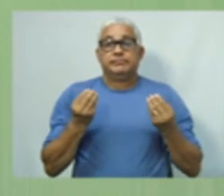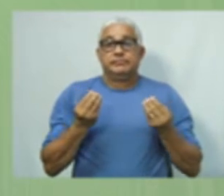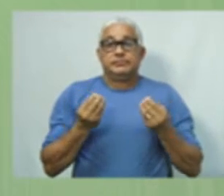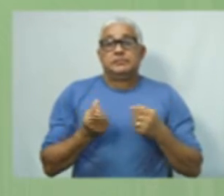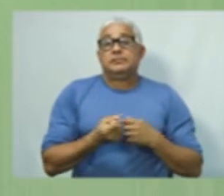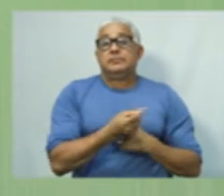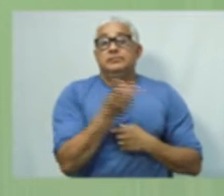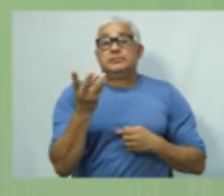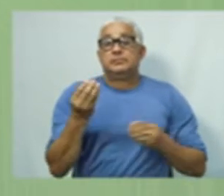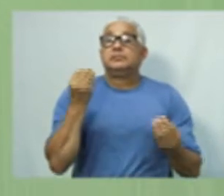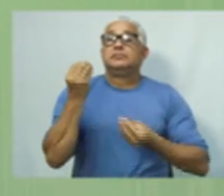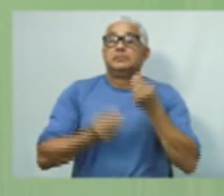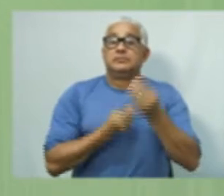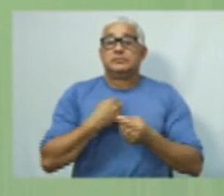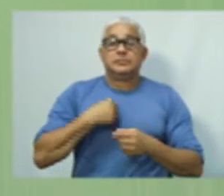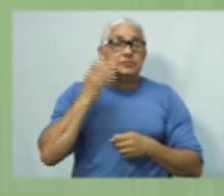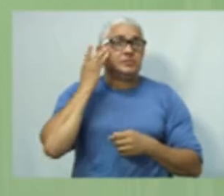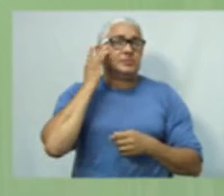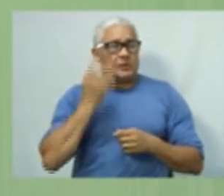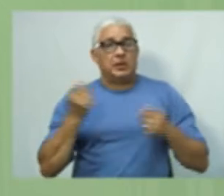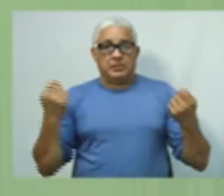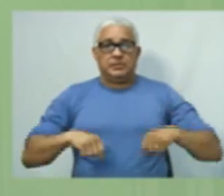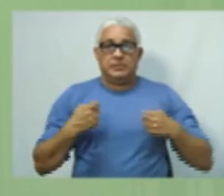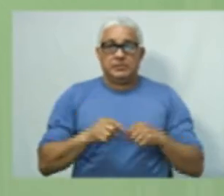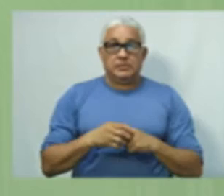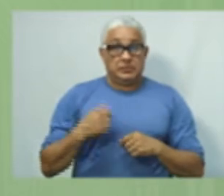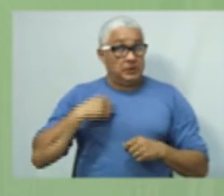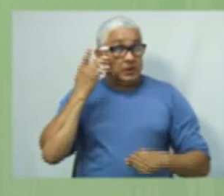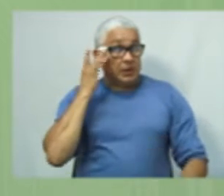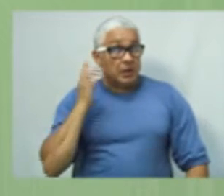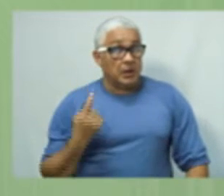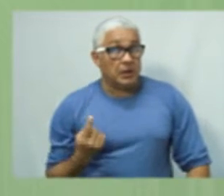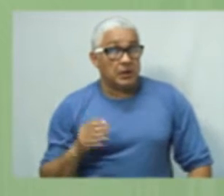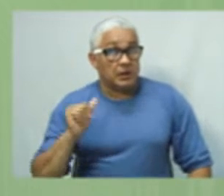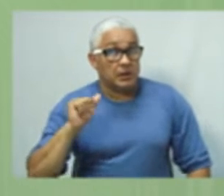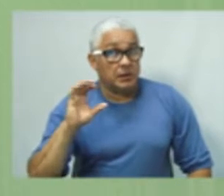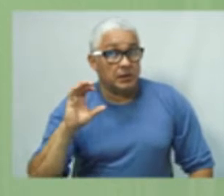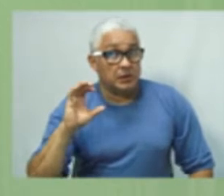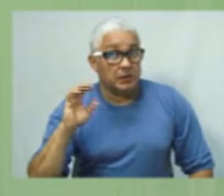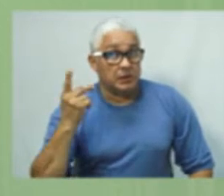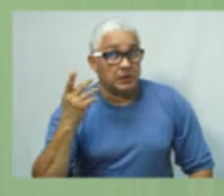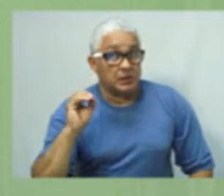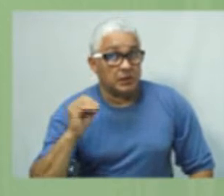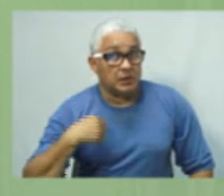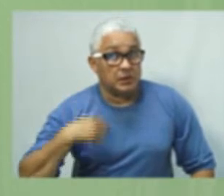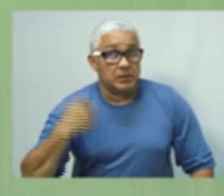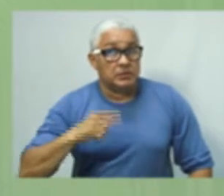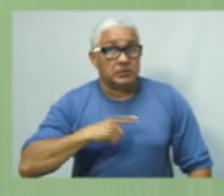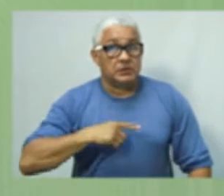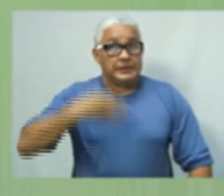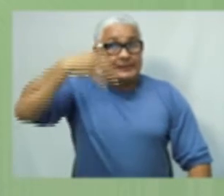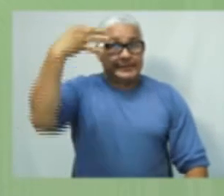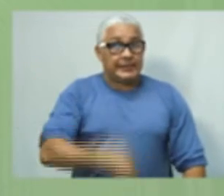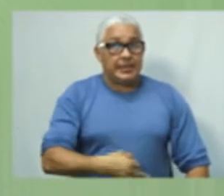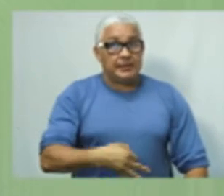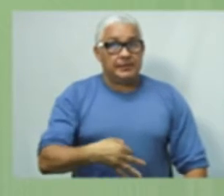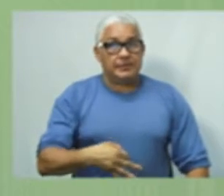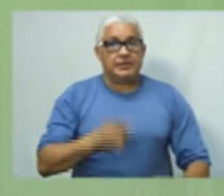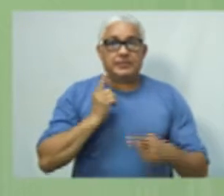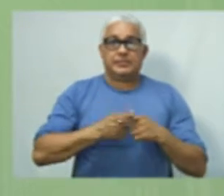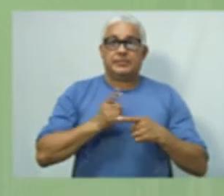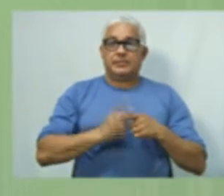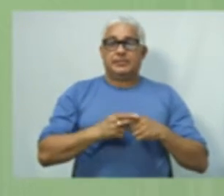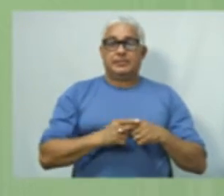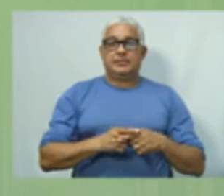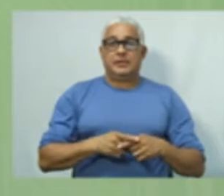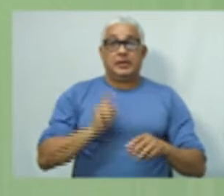Porque às vezes eu acho que eu preciso, né? Eu acho, olha a palavrinha aí. Eu preciso ter certeza, pessoal, porque isso aí é